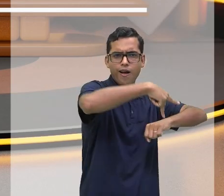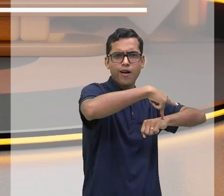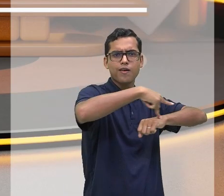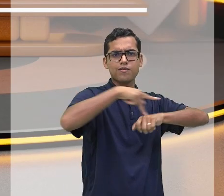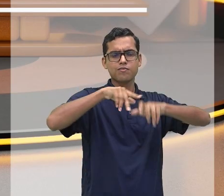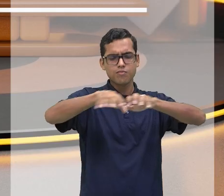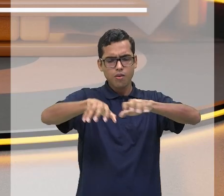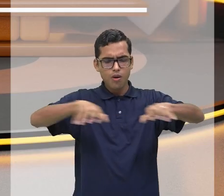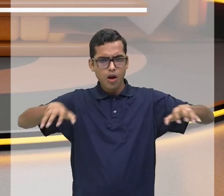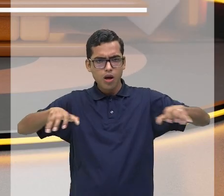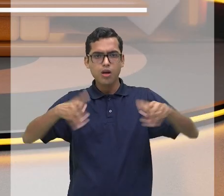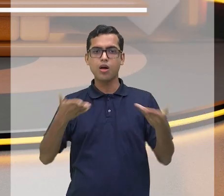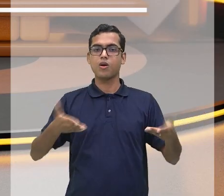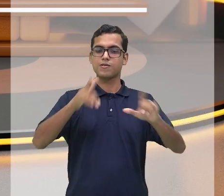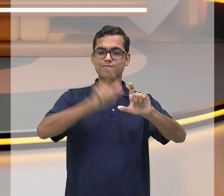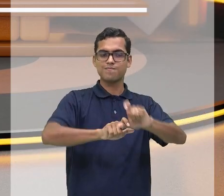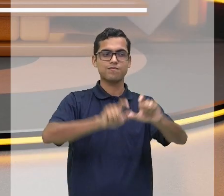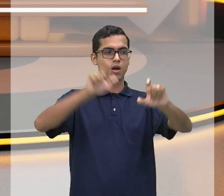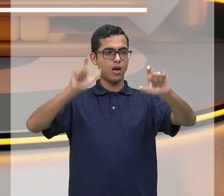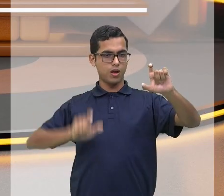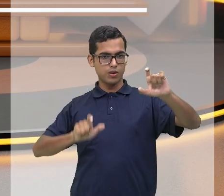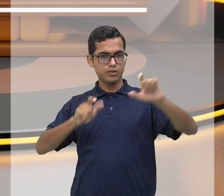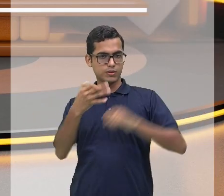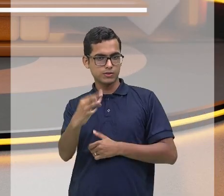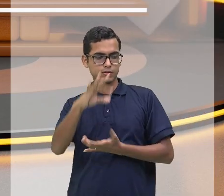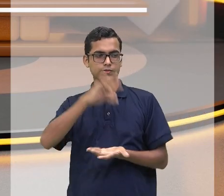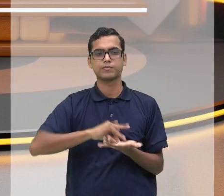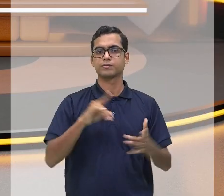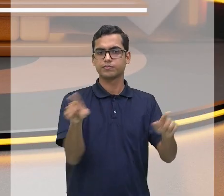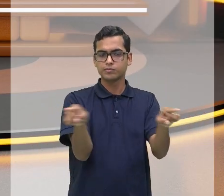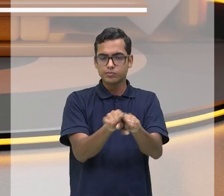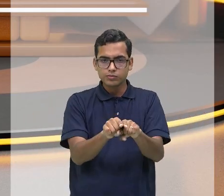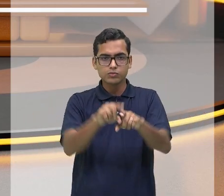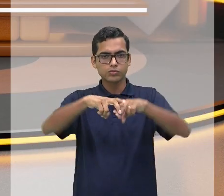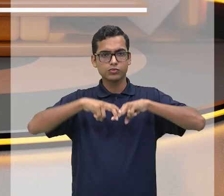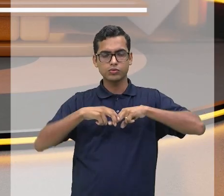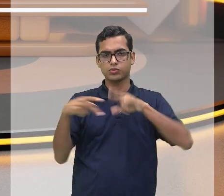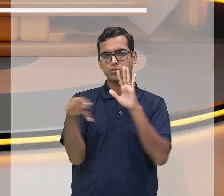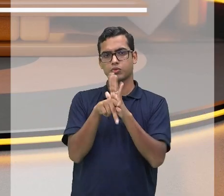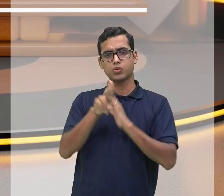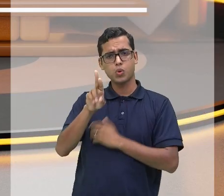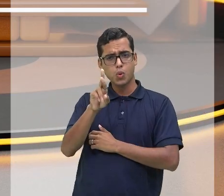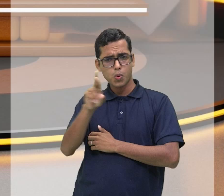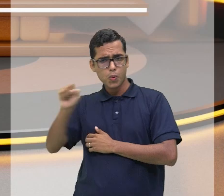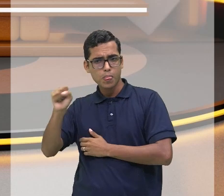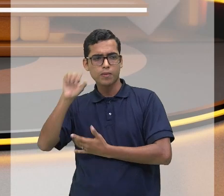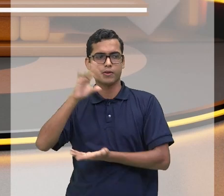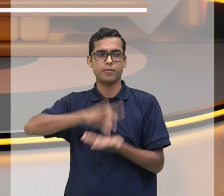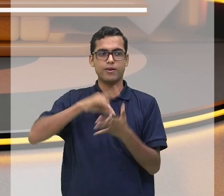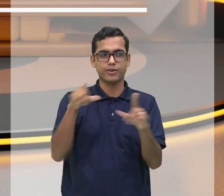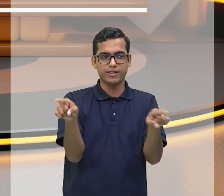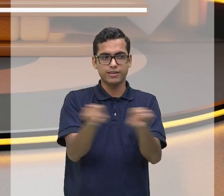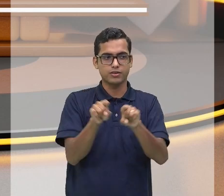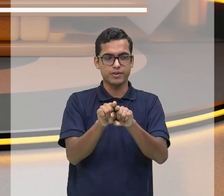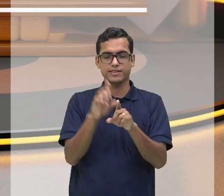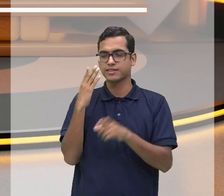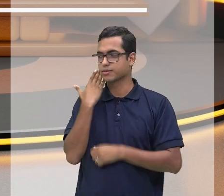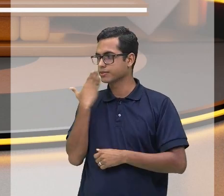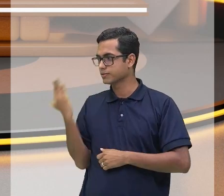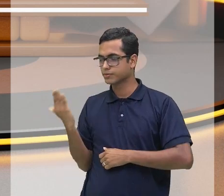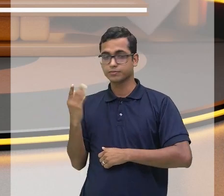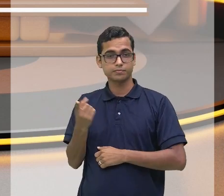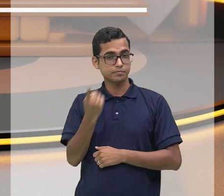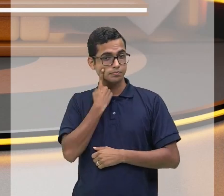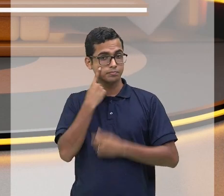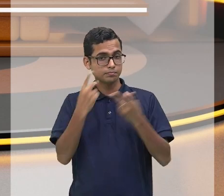agora estavam se tornando independentes por conta do fim da União Soviética. Então, a gente observa